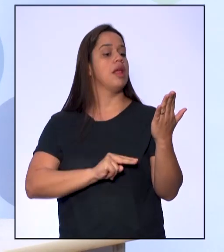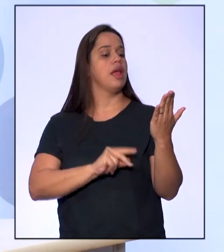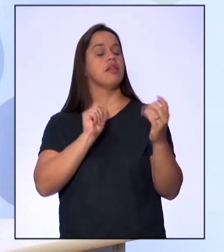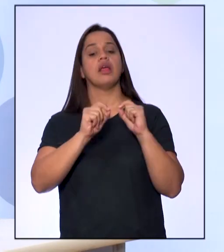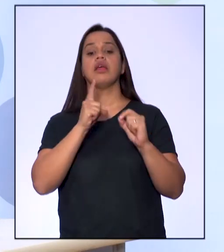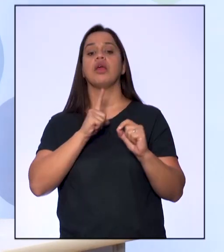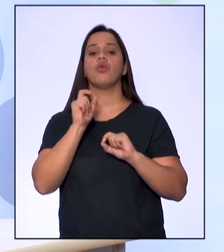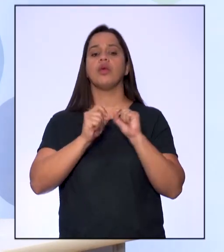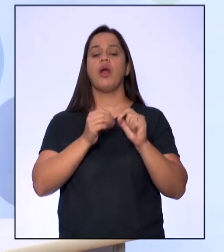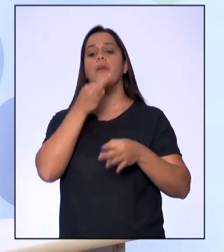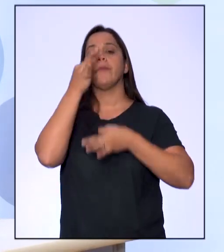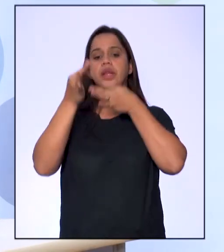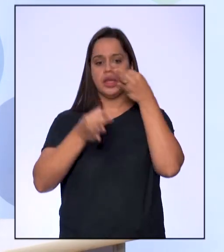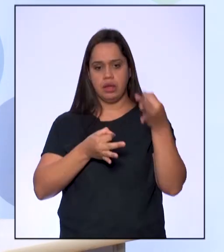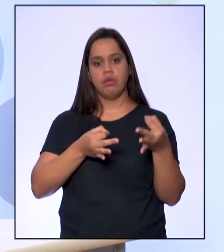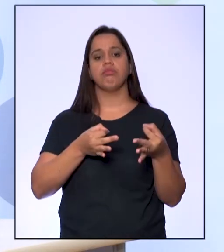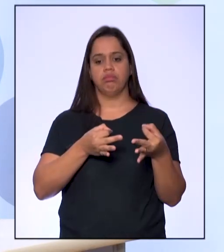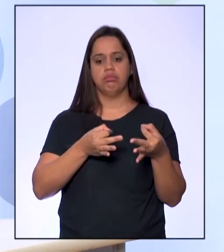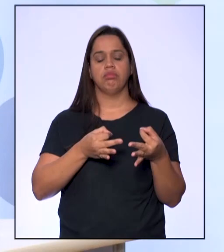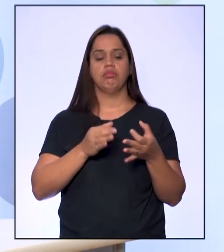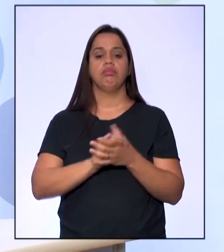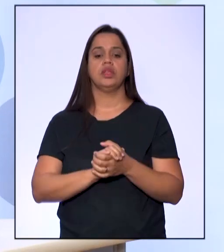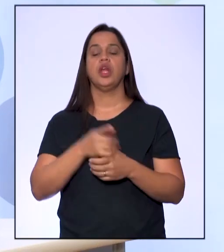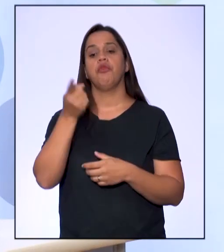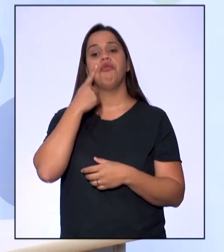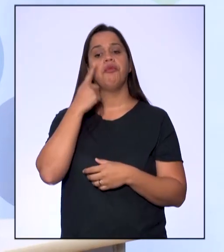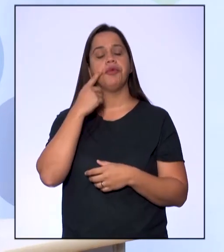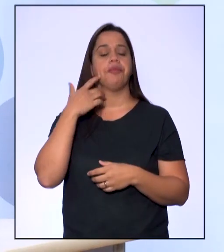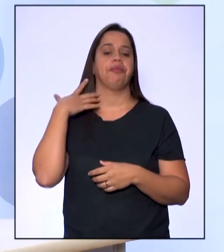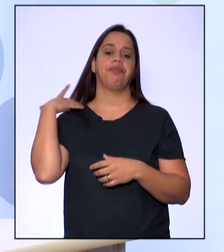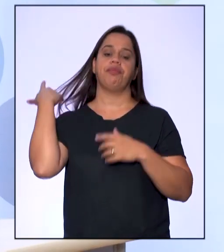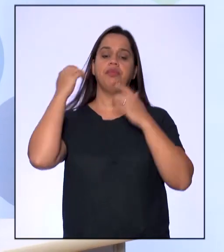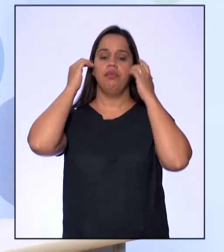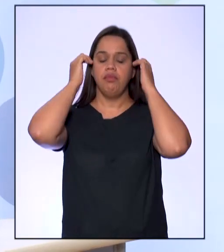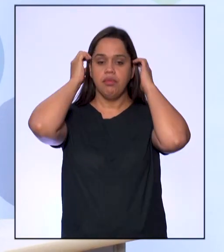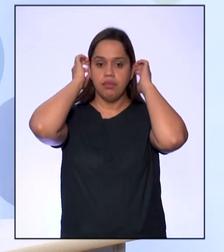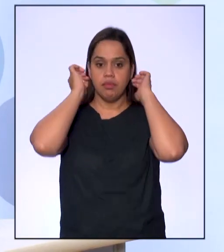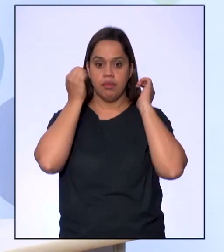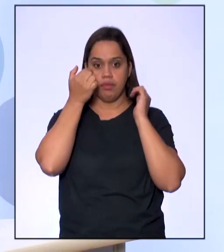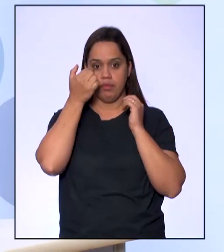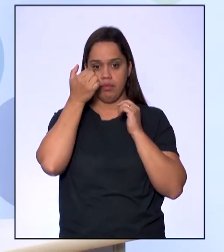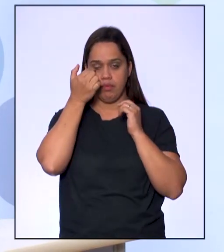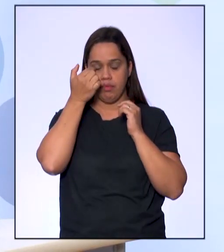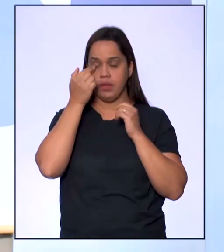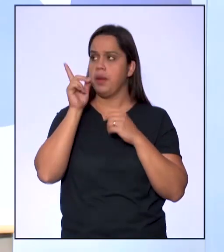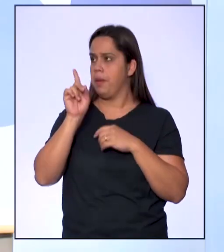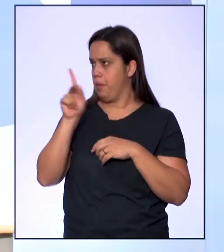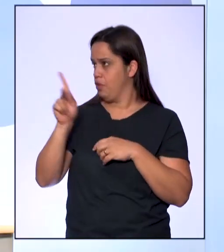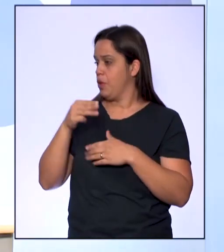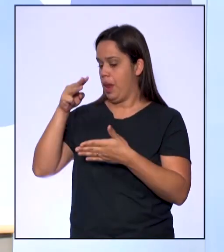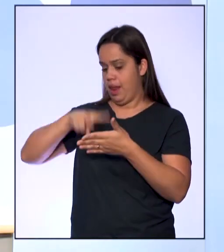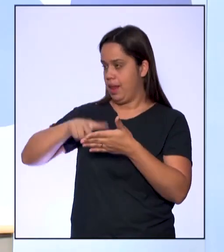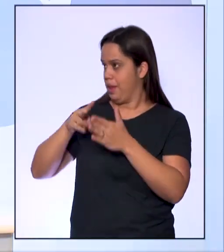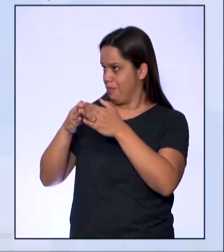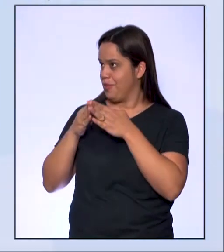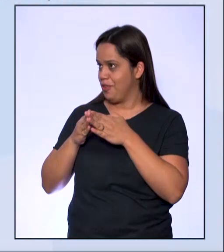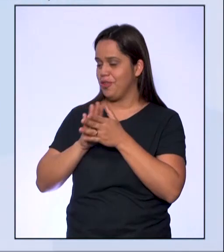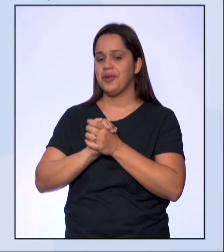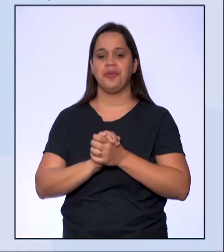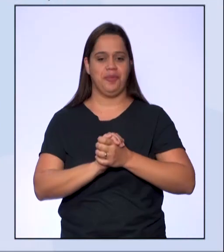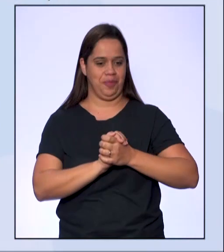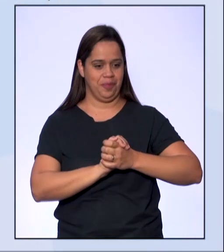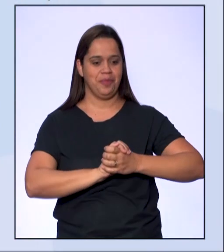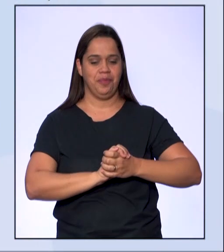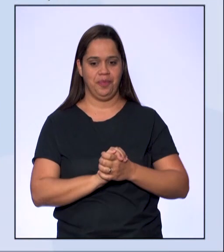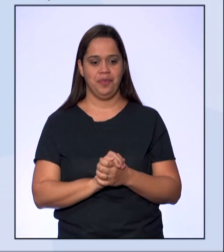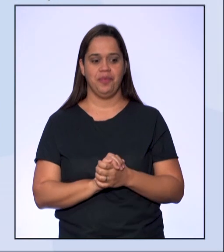construir a sua própria opinião, tá bom? Então, vamos lá. Mônica, você lê, por favor. Eu leio.